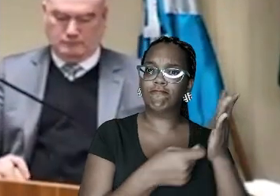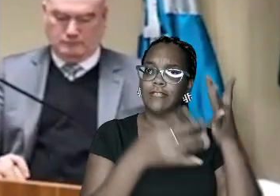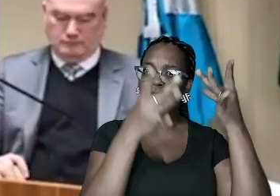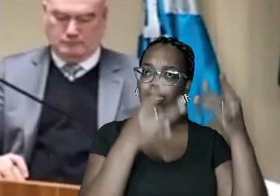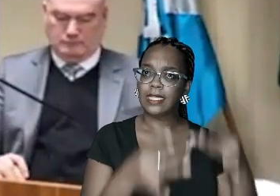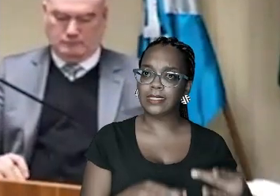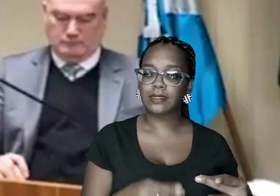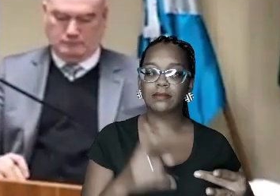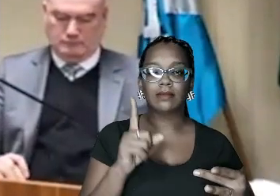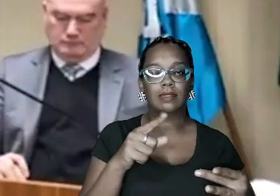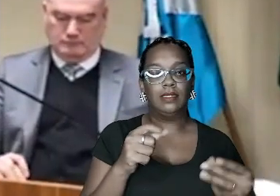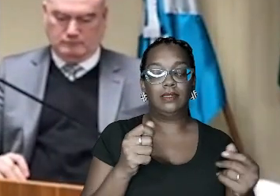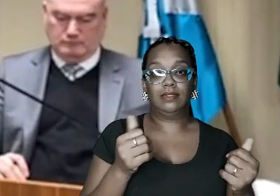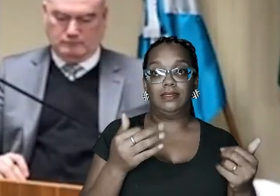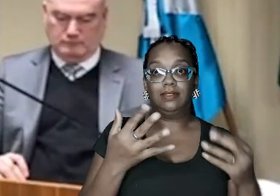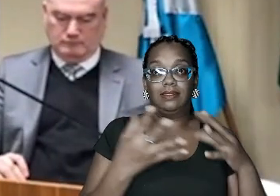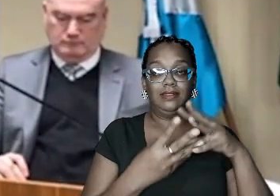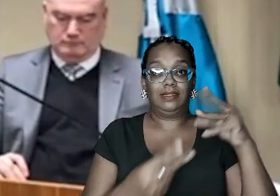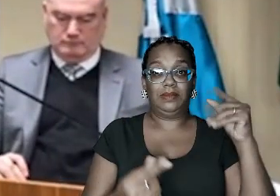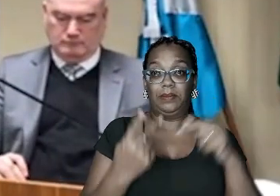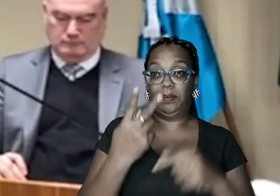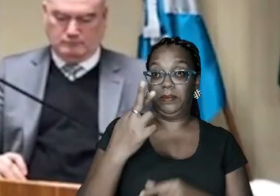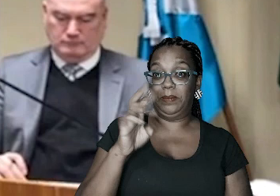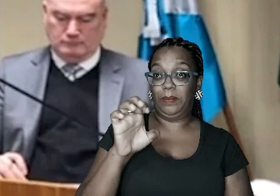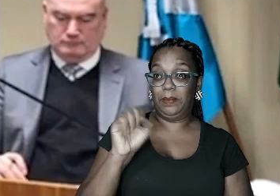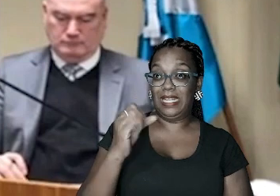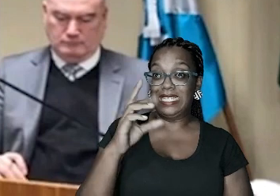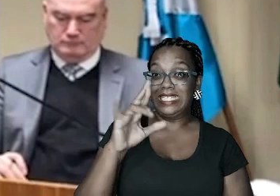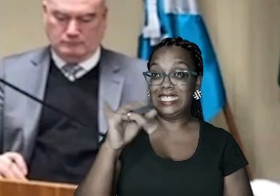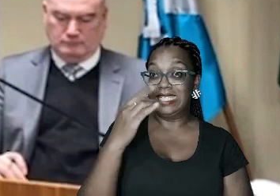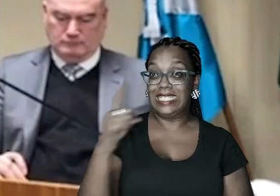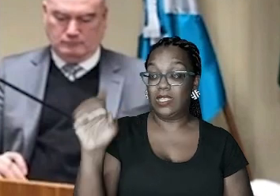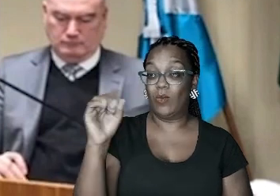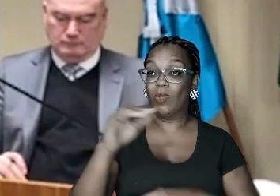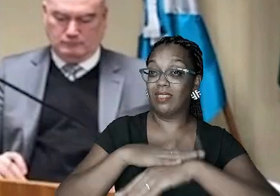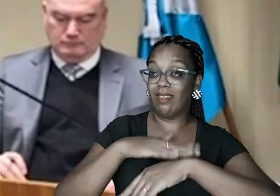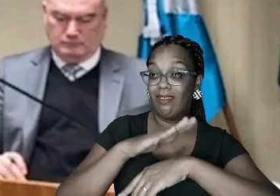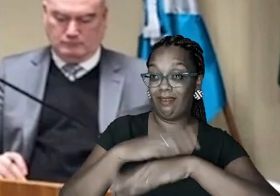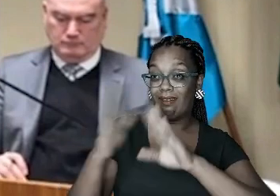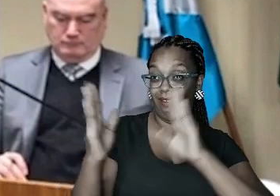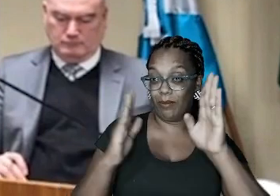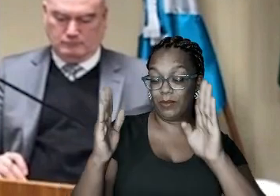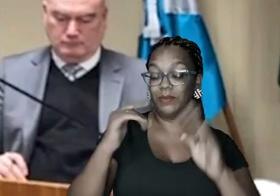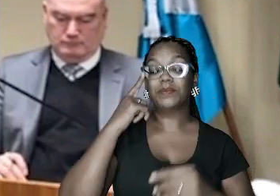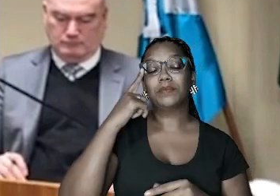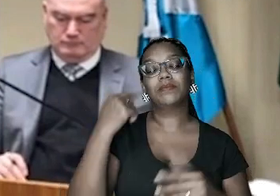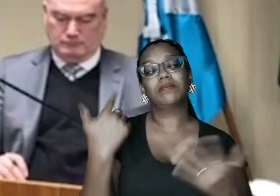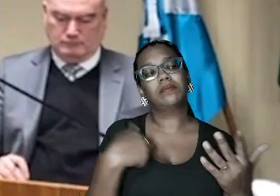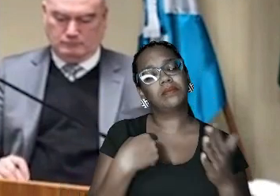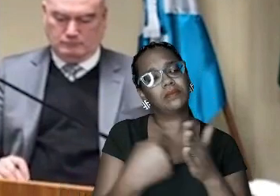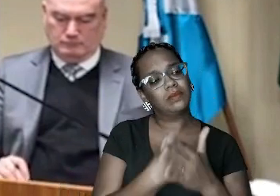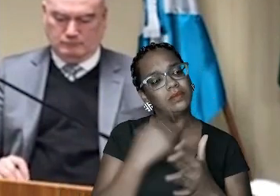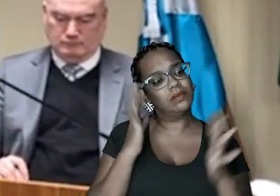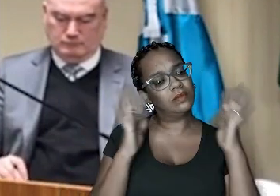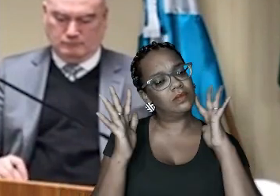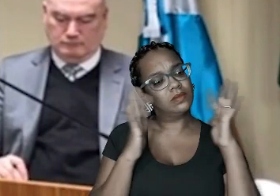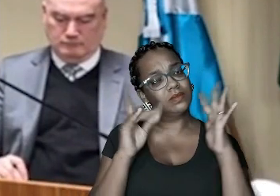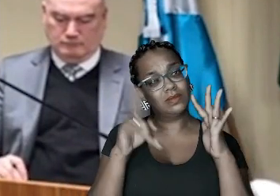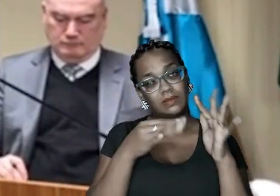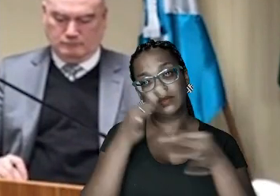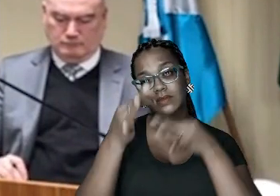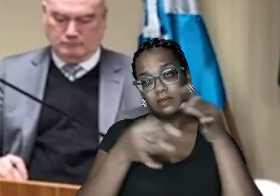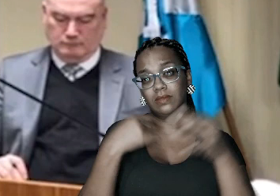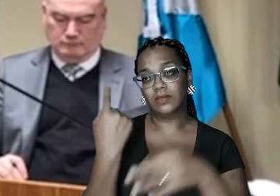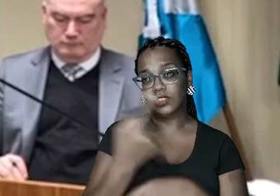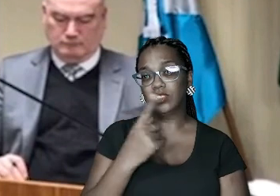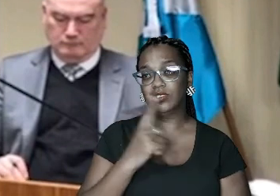fantasma que é a prescrição que é o tempo né E aí eu me pergunto né que é uma crítica que a gente tem